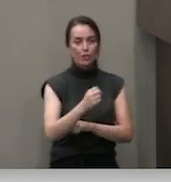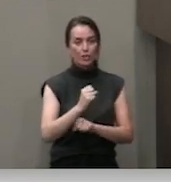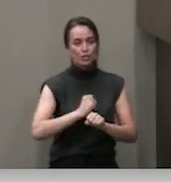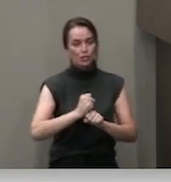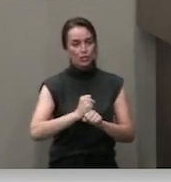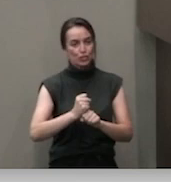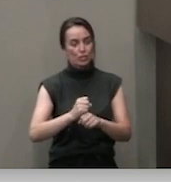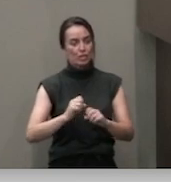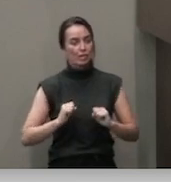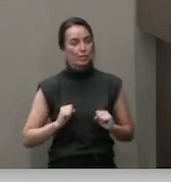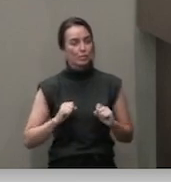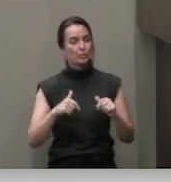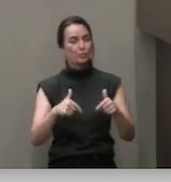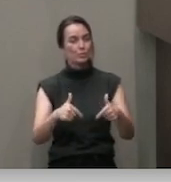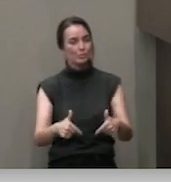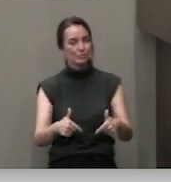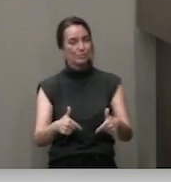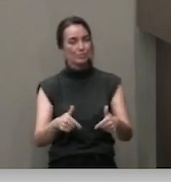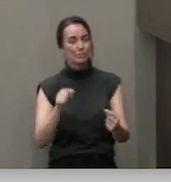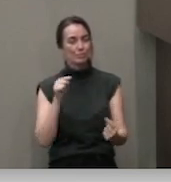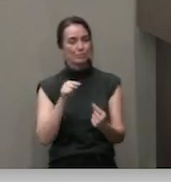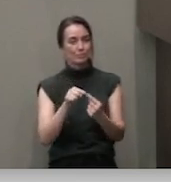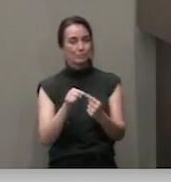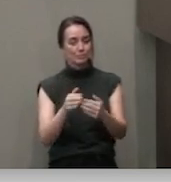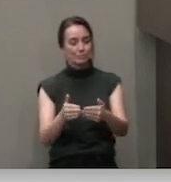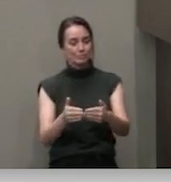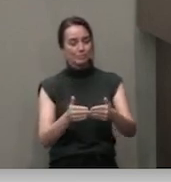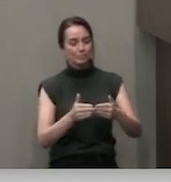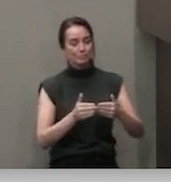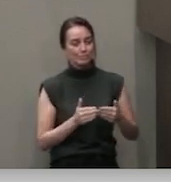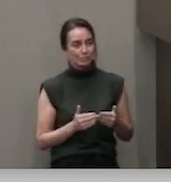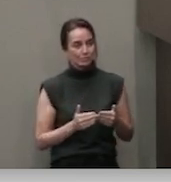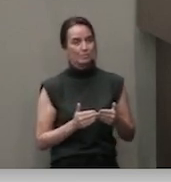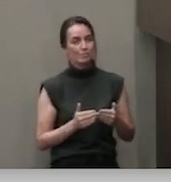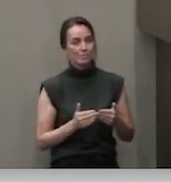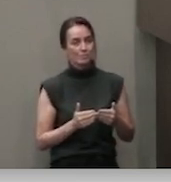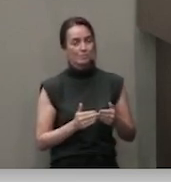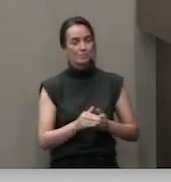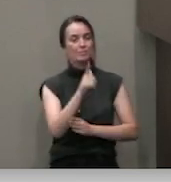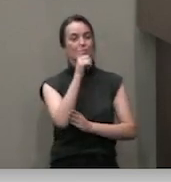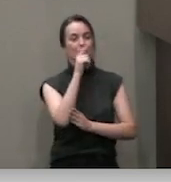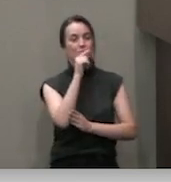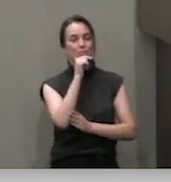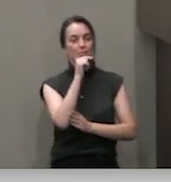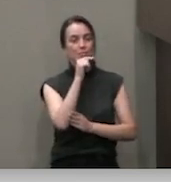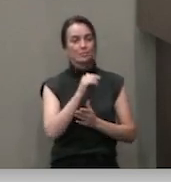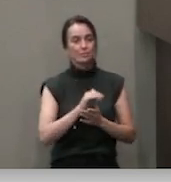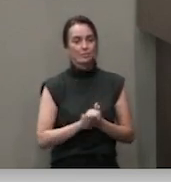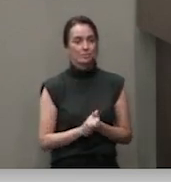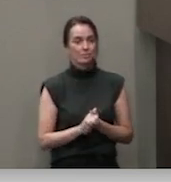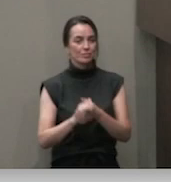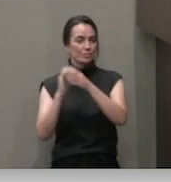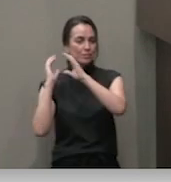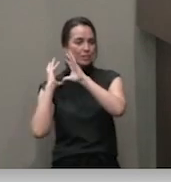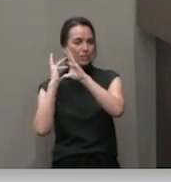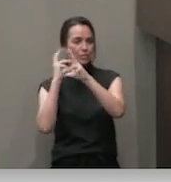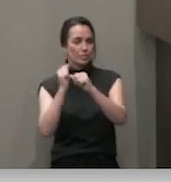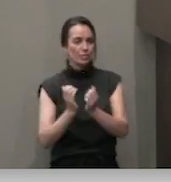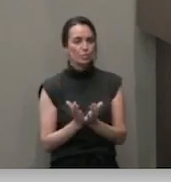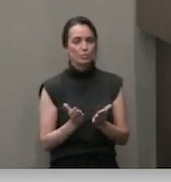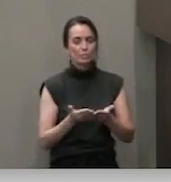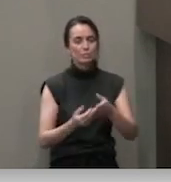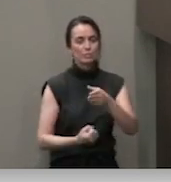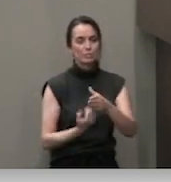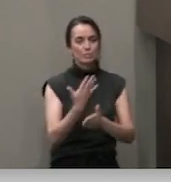anos de atuação em defesa dos nossos recursos hídricos a história deste comitê criada pelo